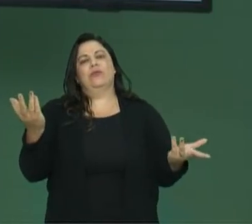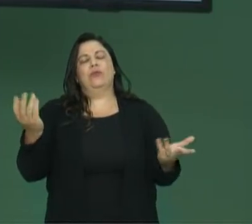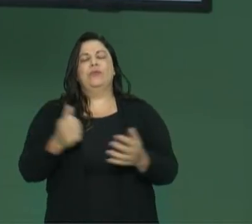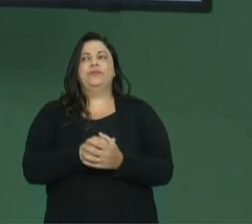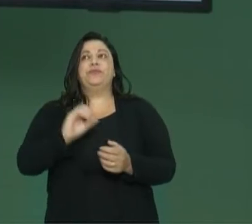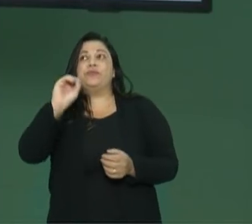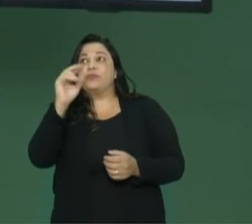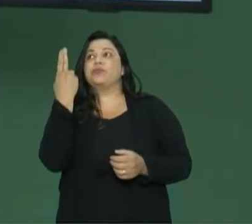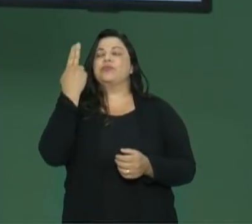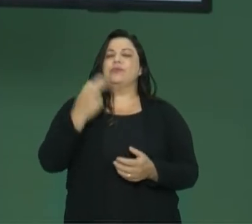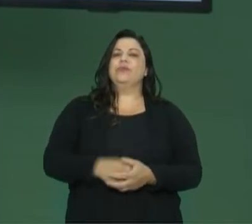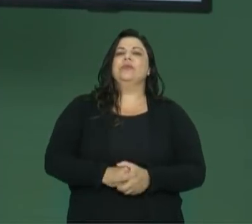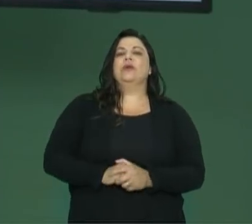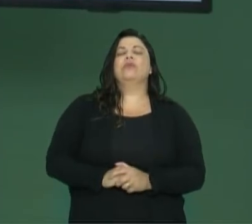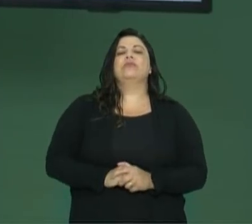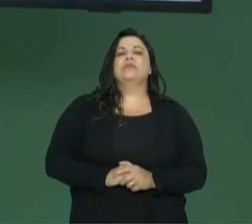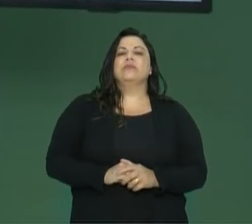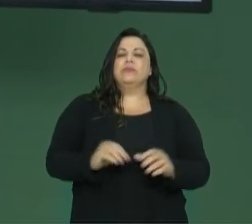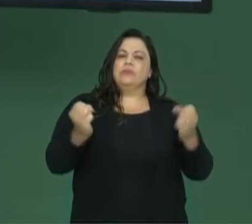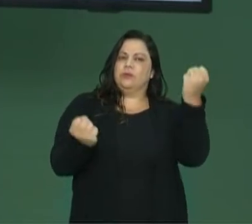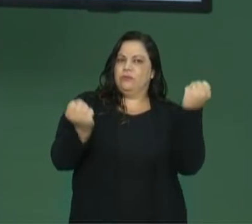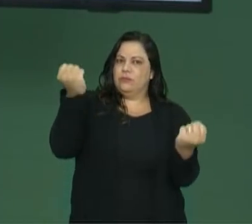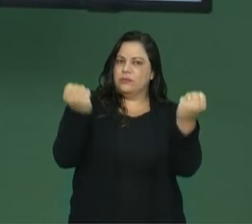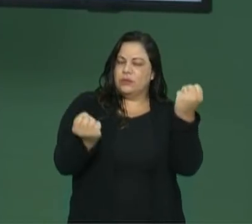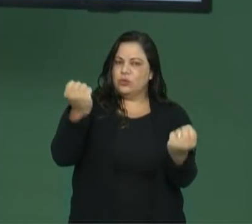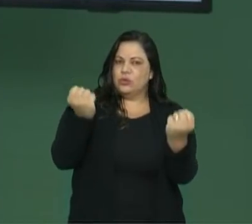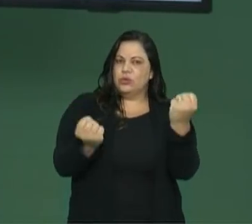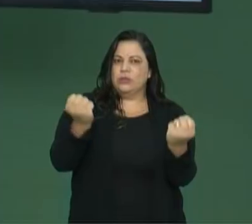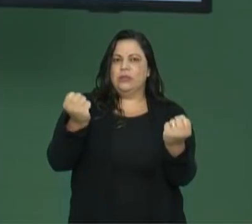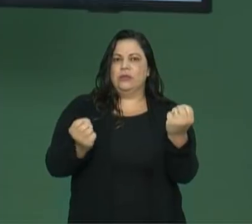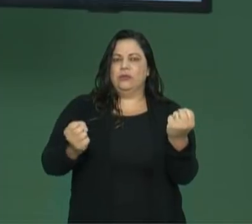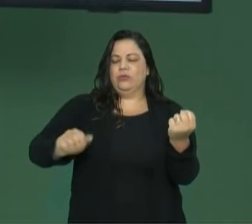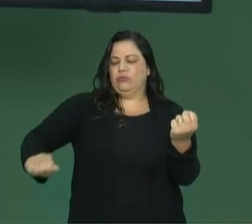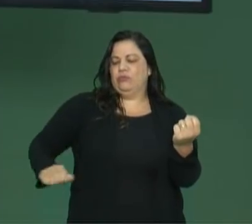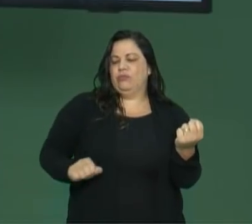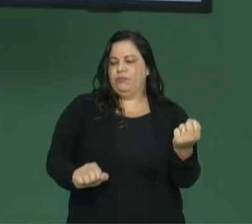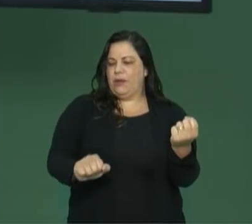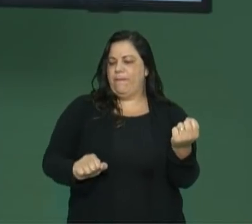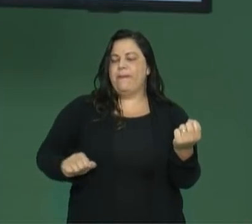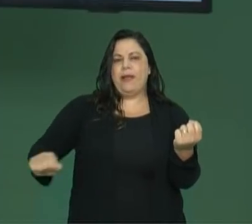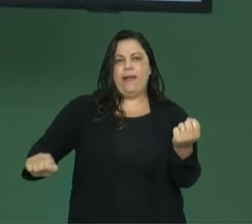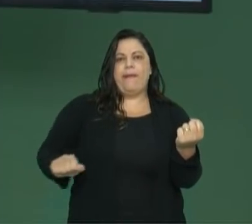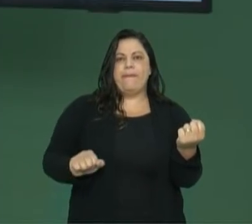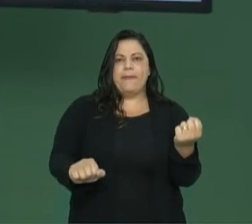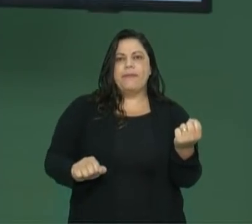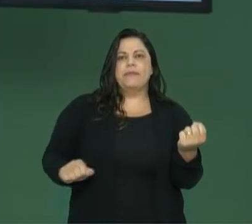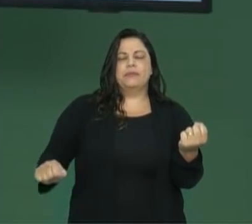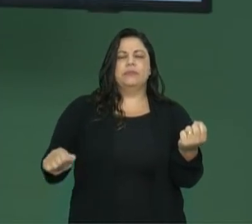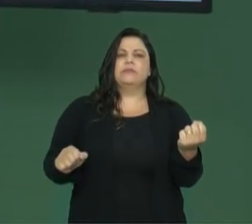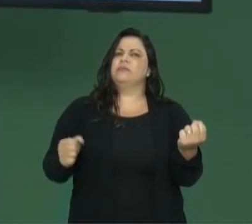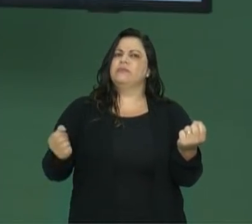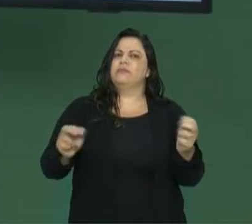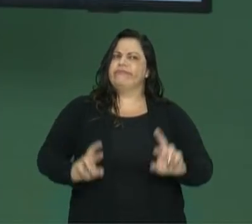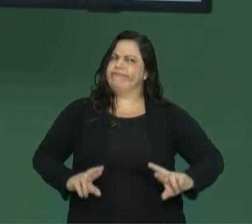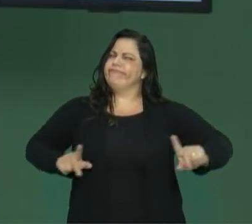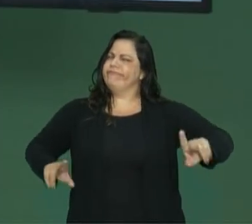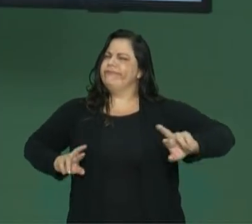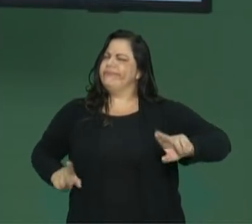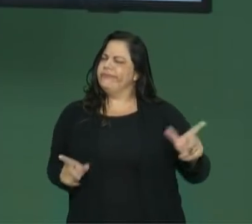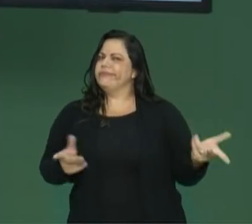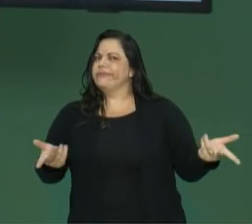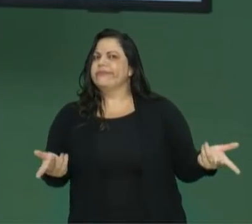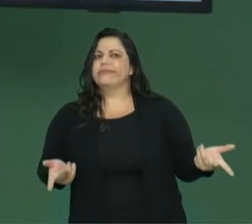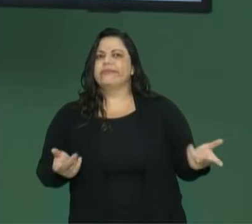de um veículo, né? O torque envolvido a força envolvida em cada momento ali é diferente. Então, o que acontece? A força